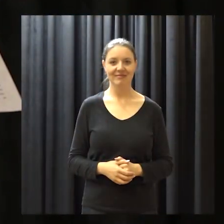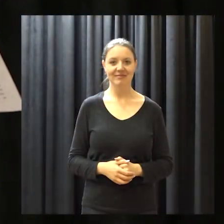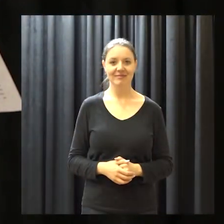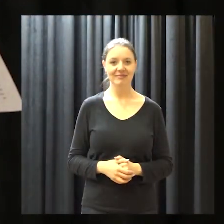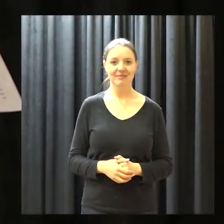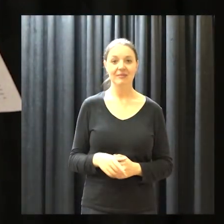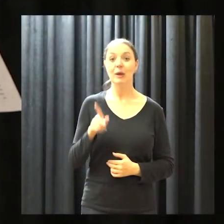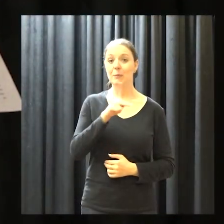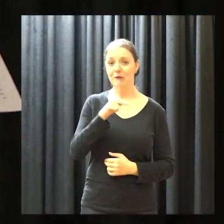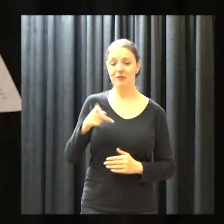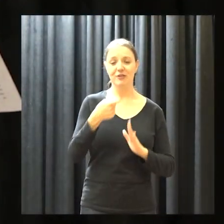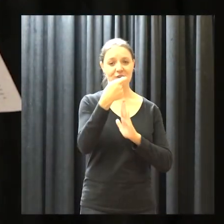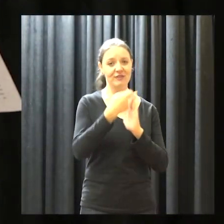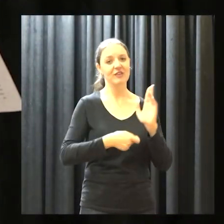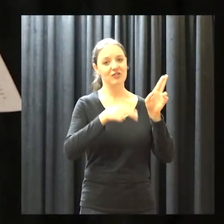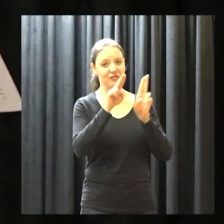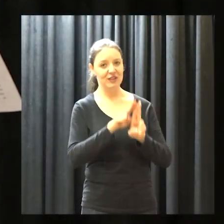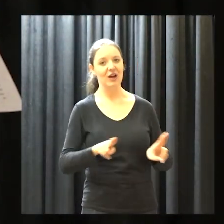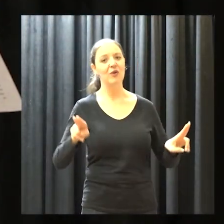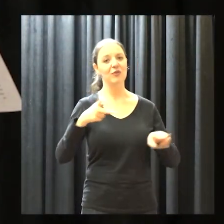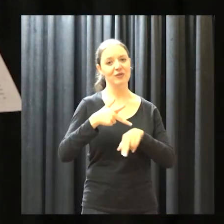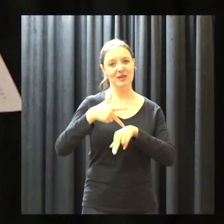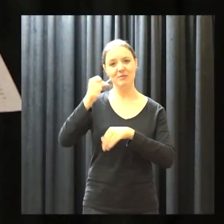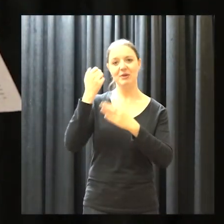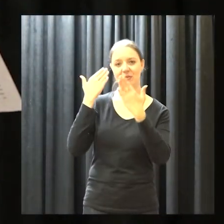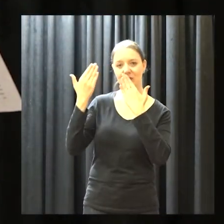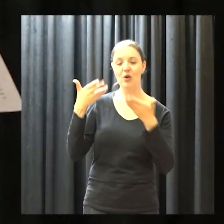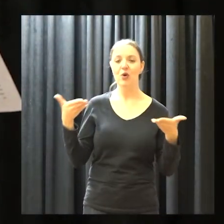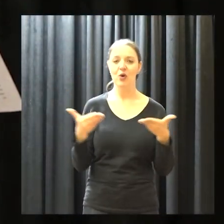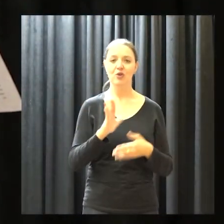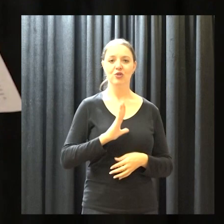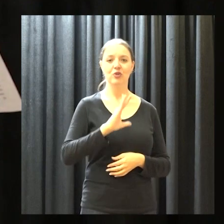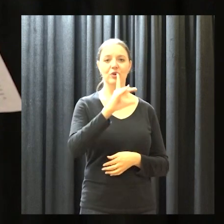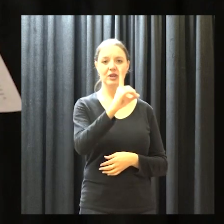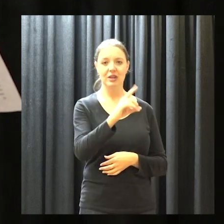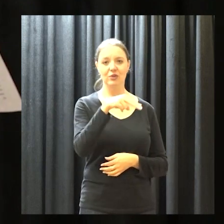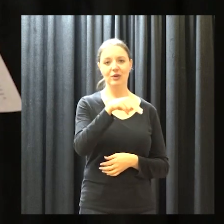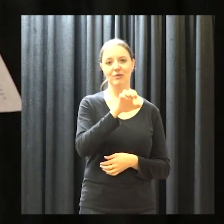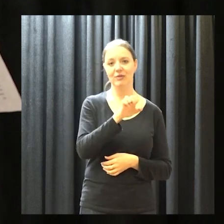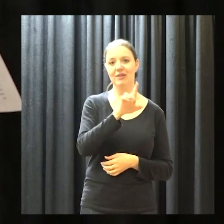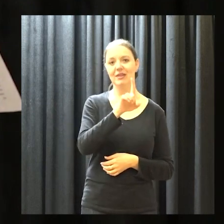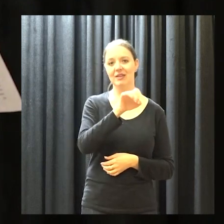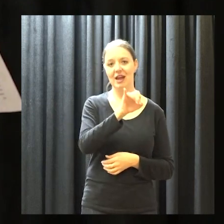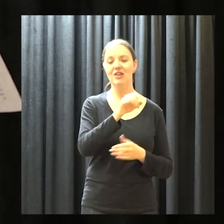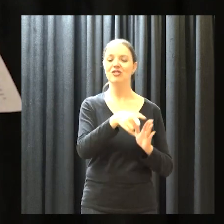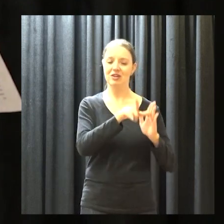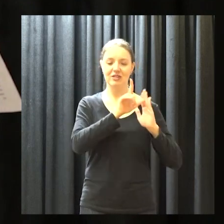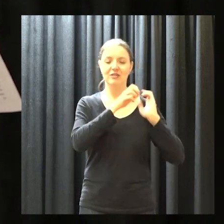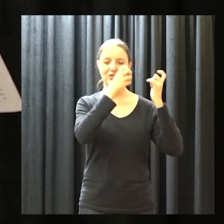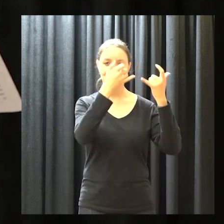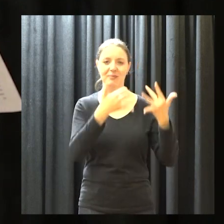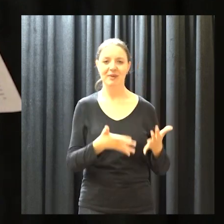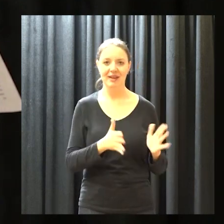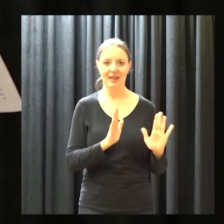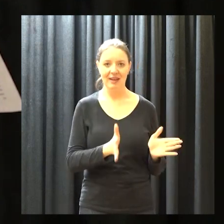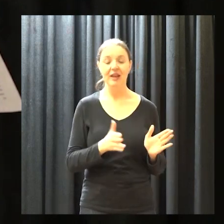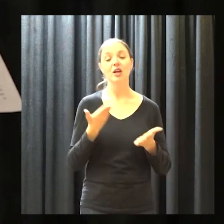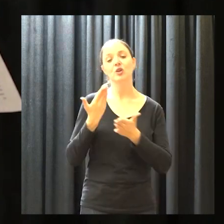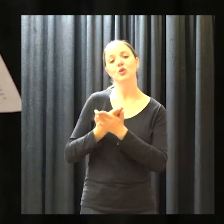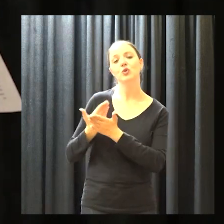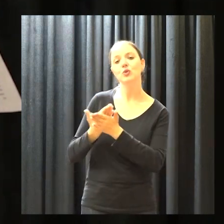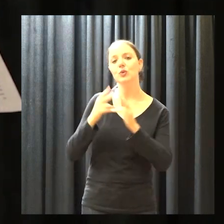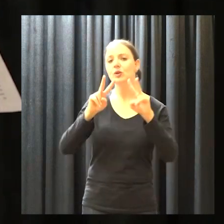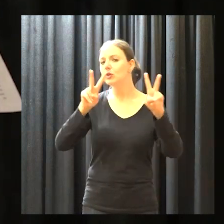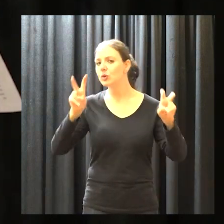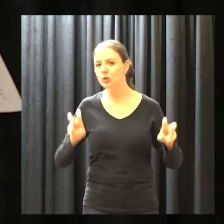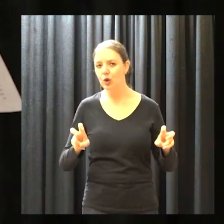UFSC, atualmente coordenadora do Núcleo de Estudos da Deficiência, o NED, já citado anteriormente, estuda a